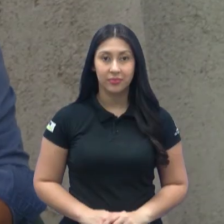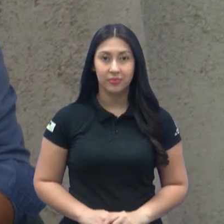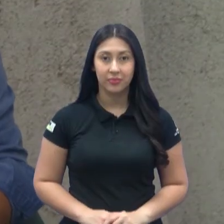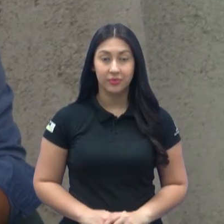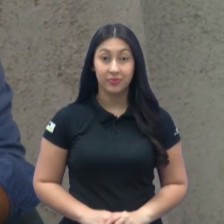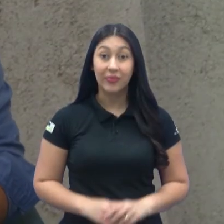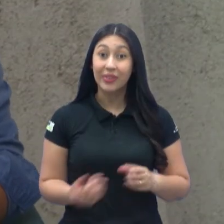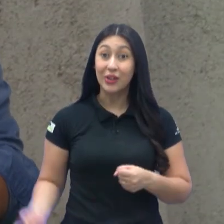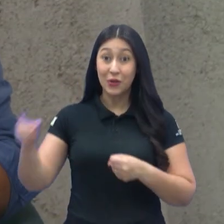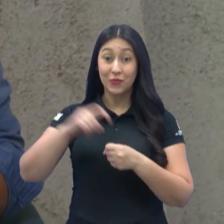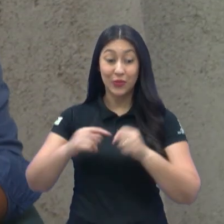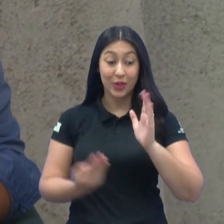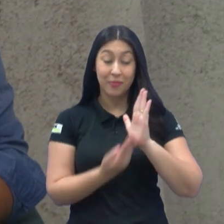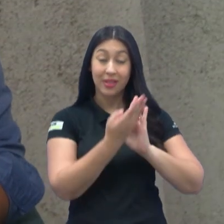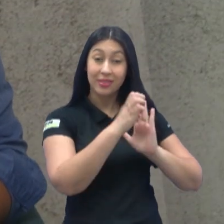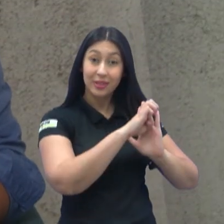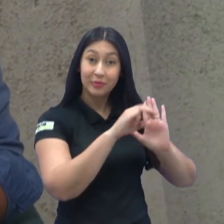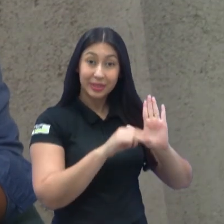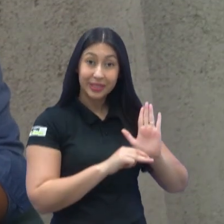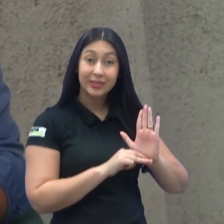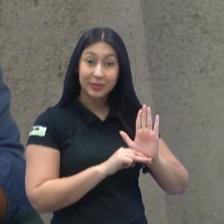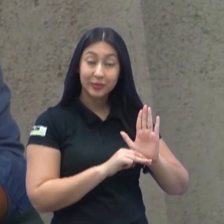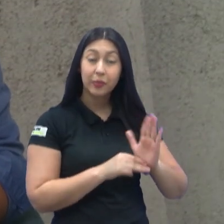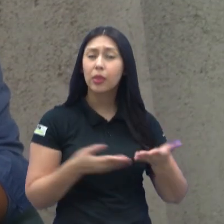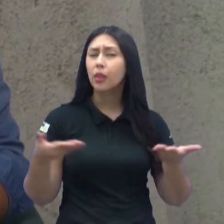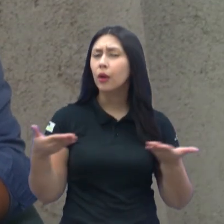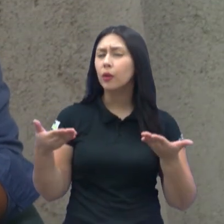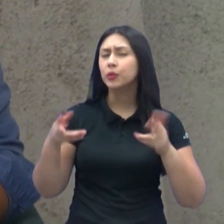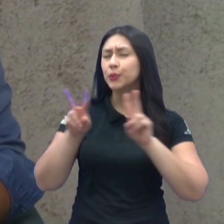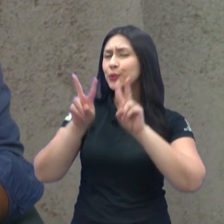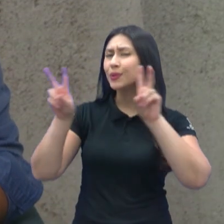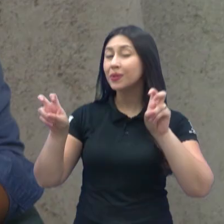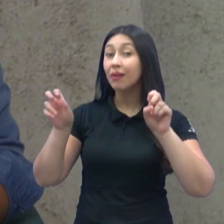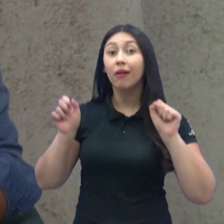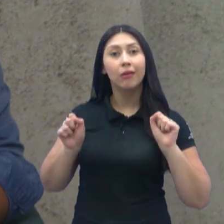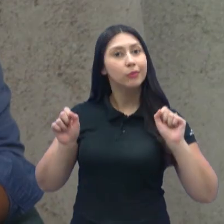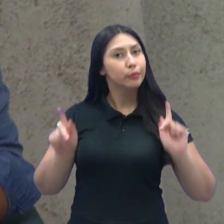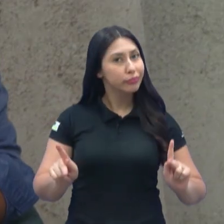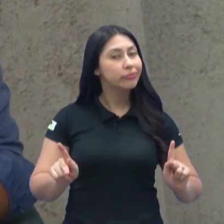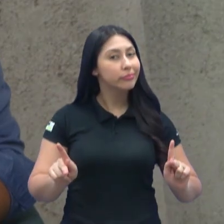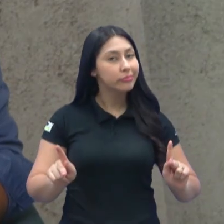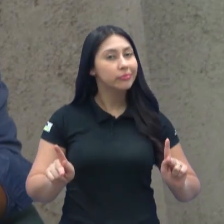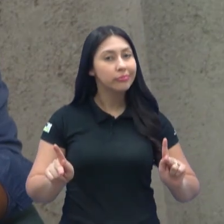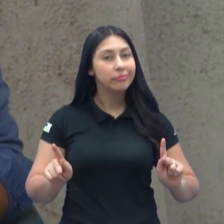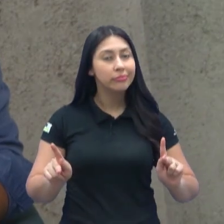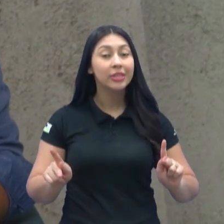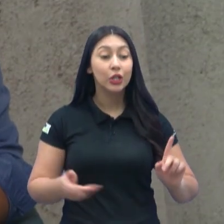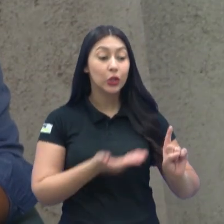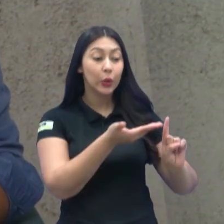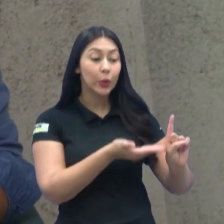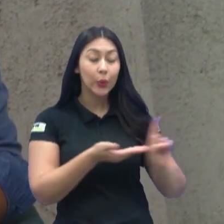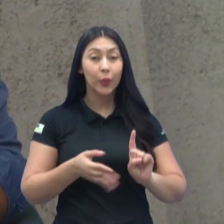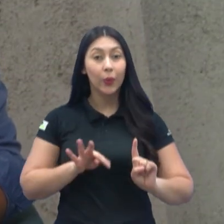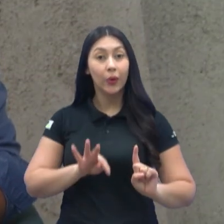Estamos de volta com o Estação Mercado, hoje falando sobre a aposentadoria, com a doutora